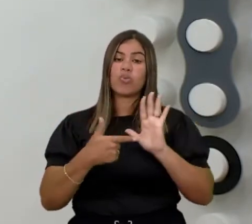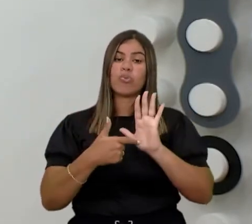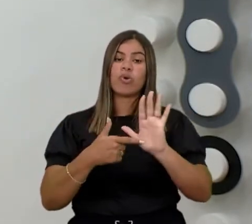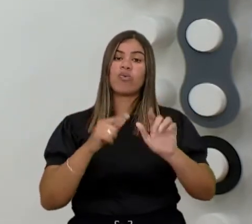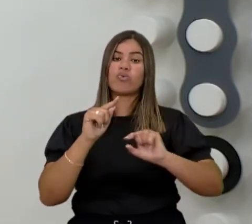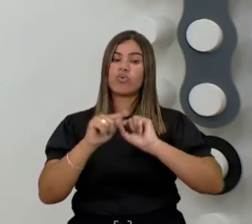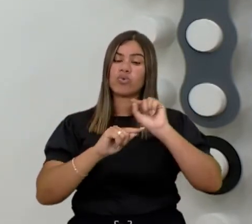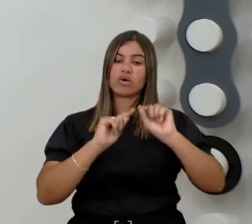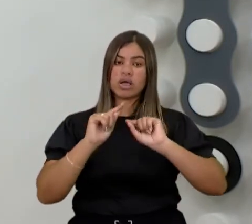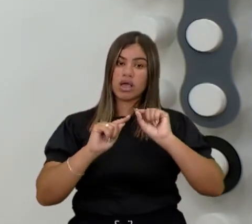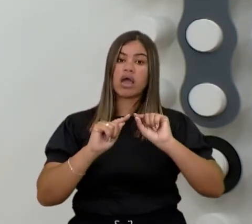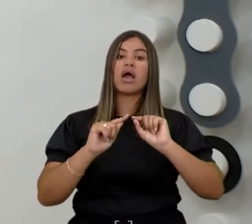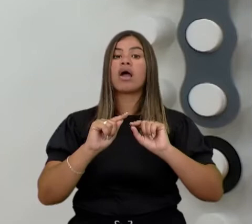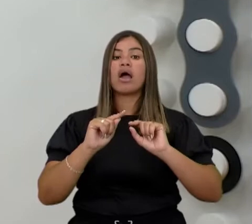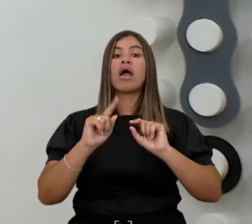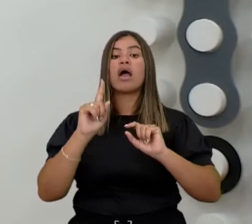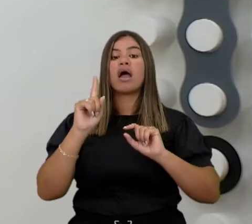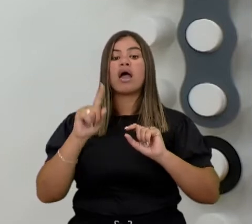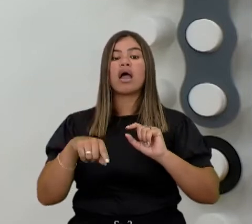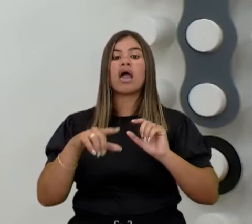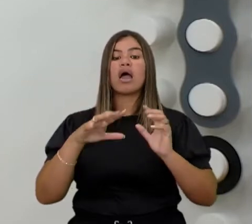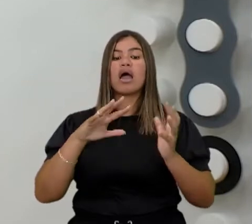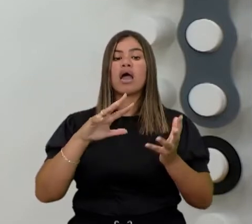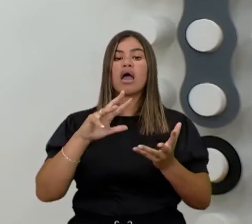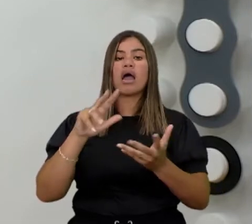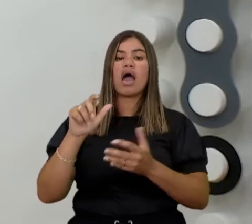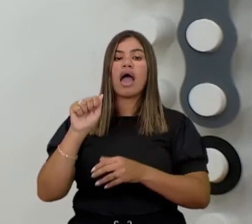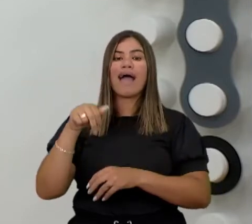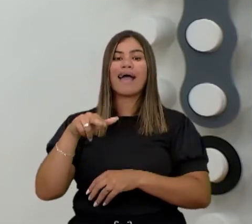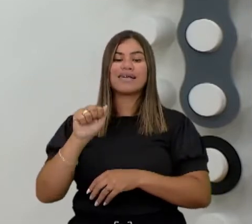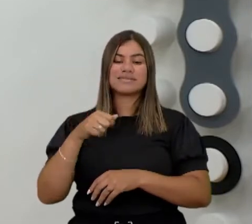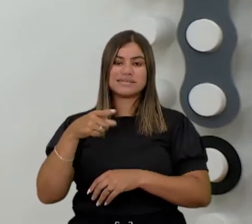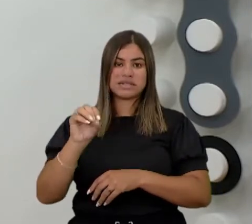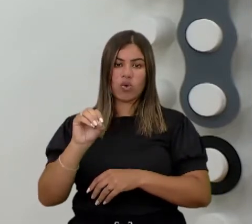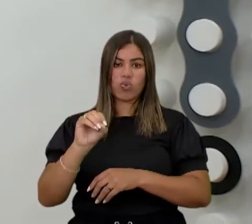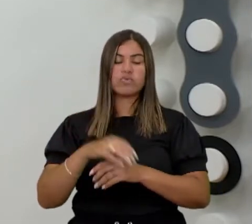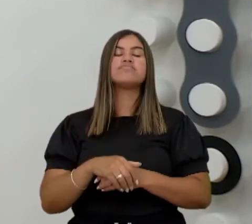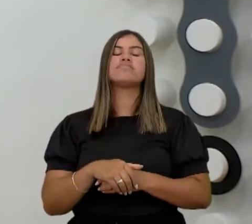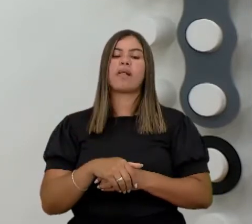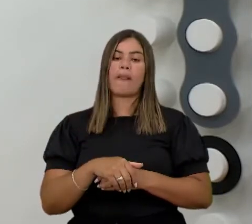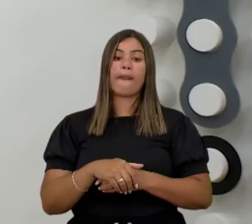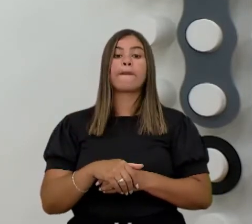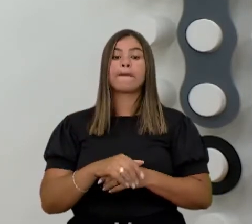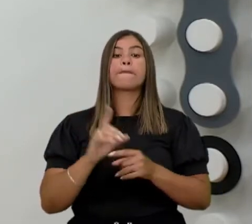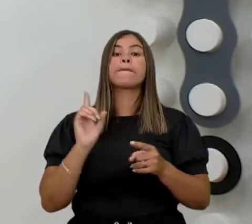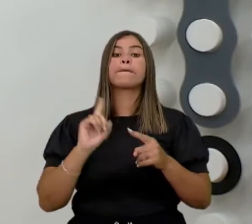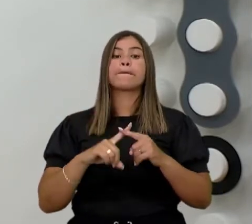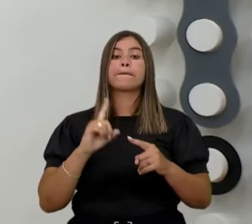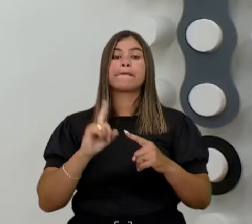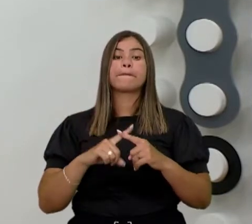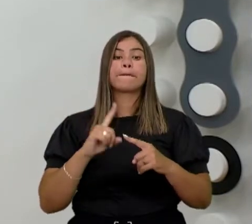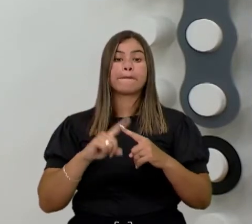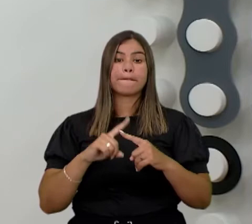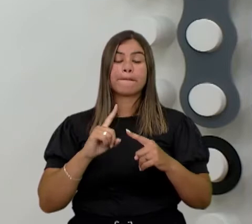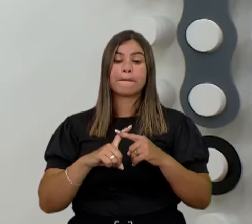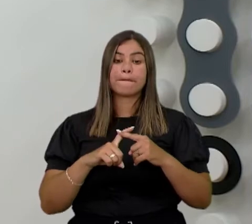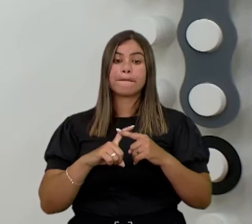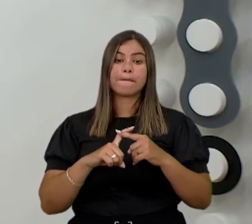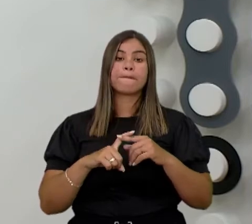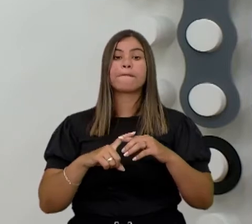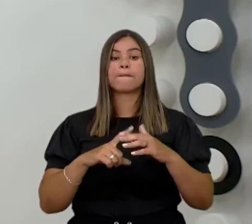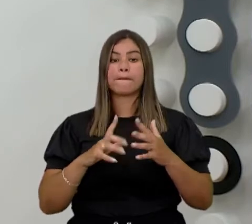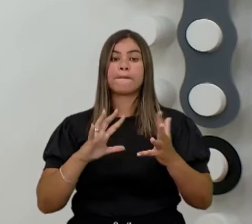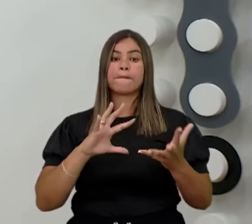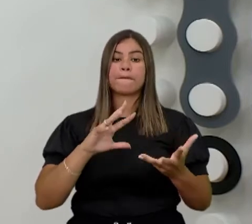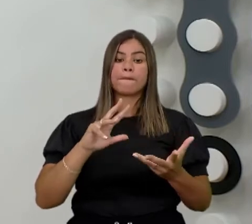e se transformou, né, num planeta anão, né? Até porque, né, a ação do planeta